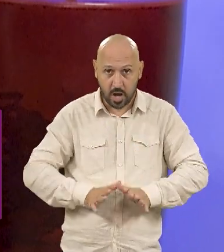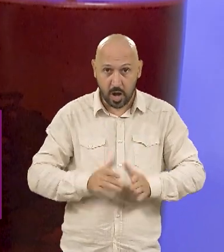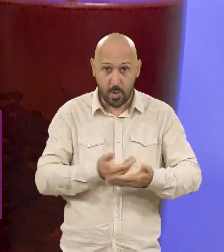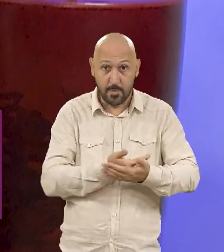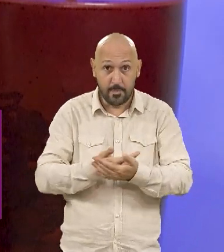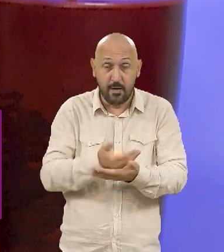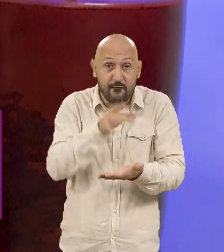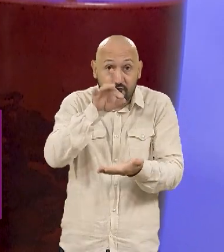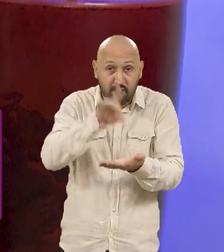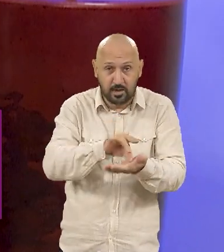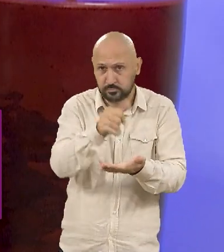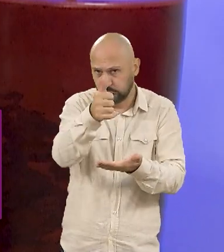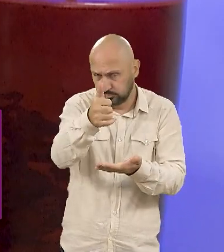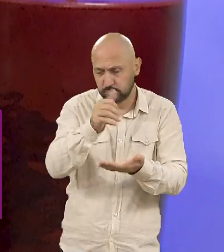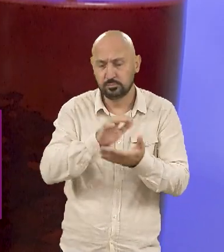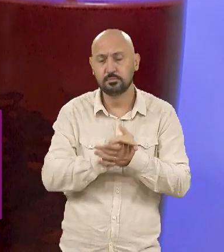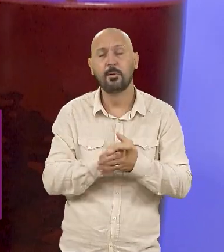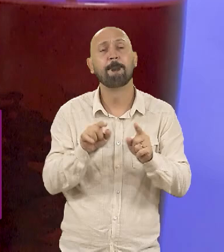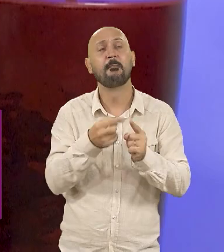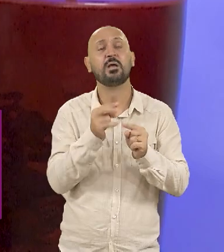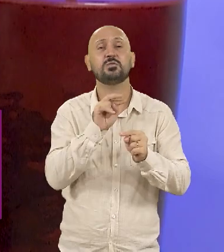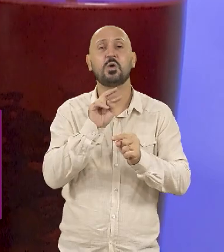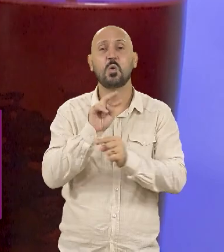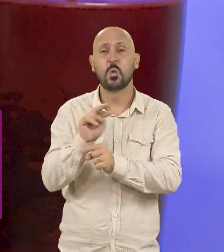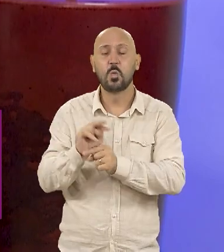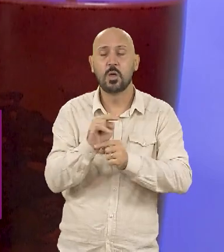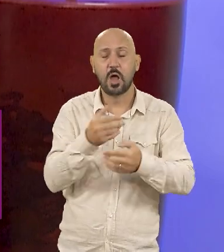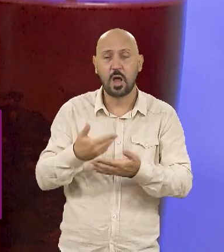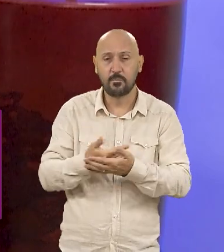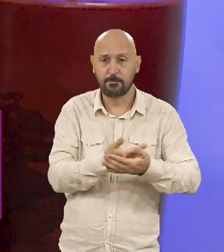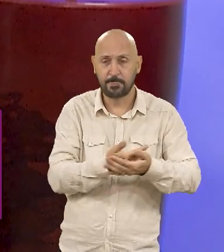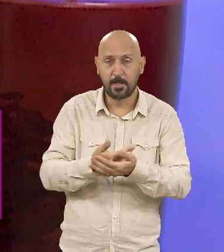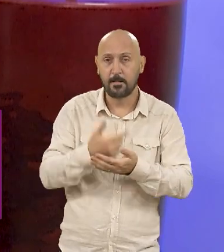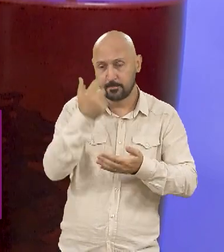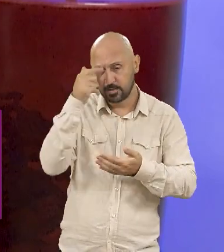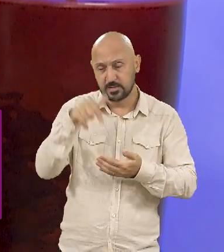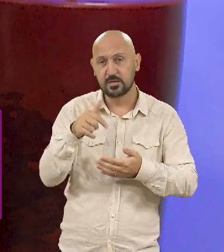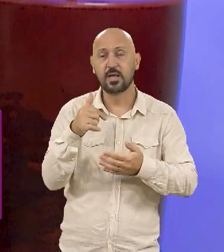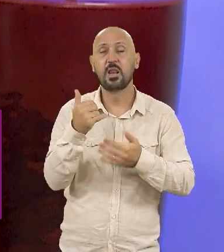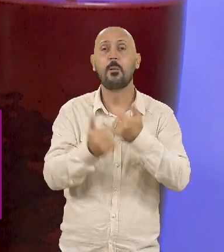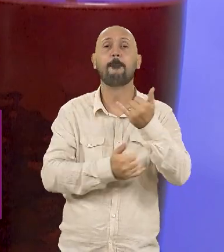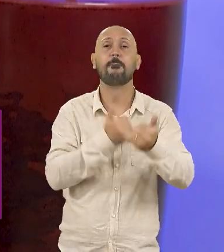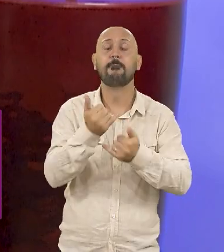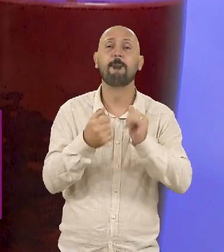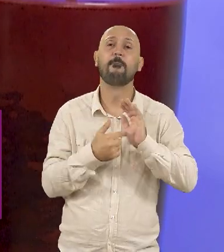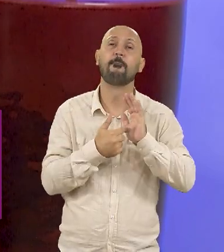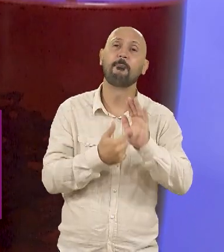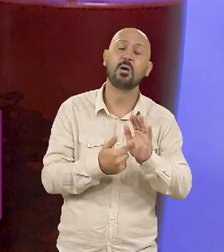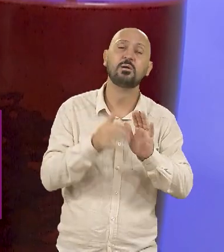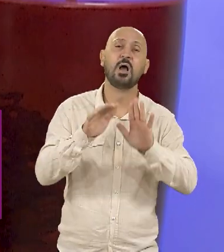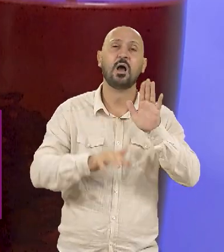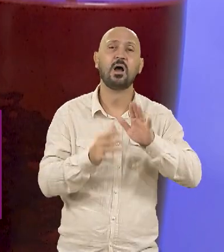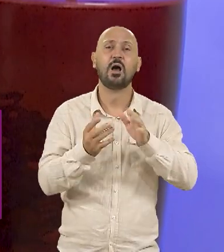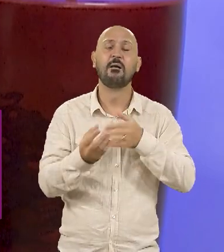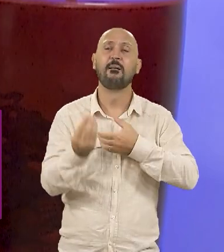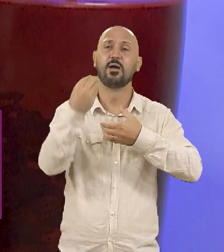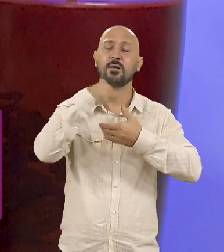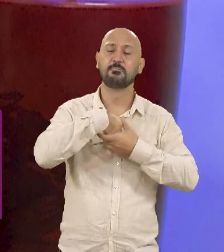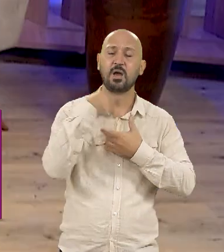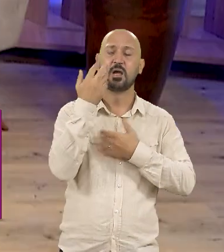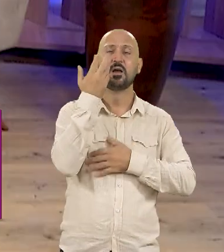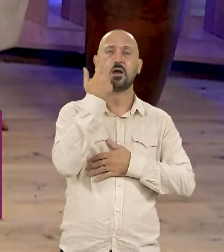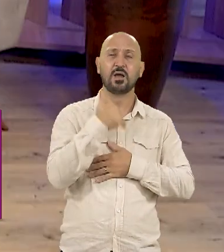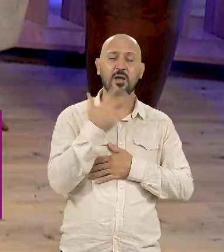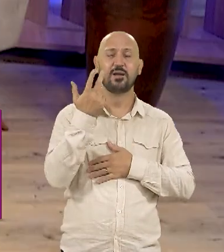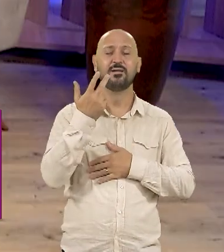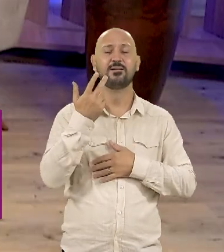verdade. Mas ao cuidar da boneca, entendendo que a boneca é um brinquedo, mostra de repente um lado mais infantil,